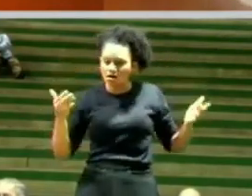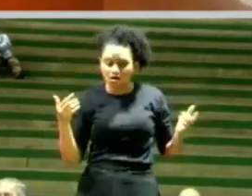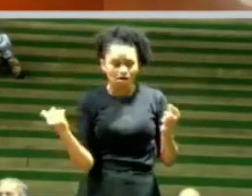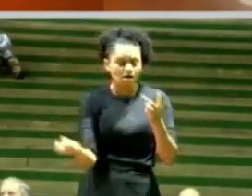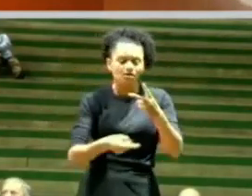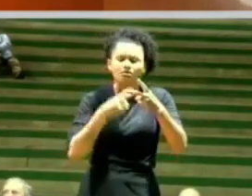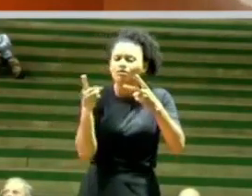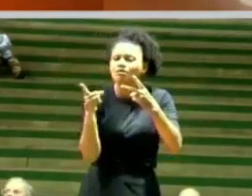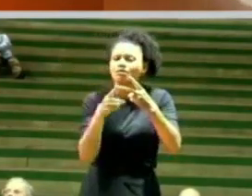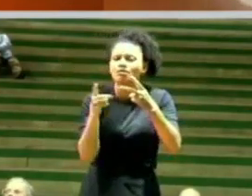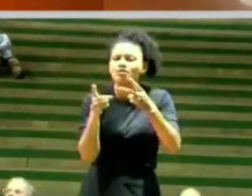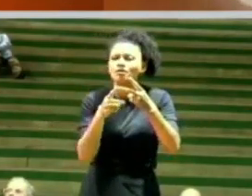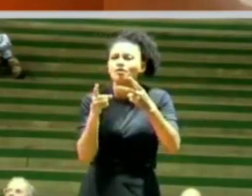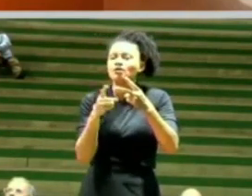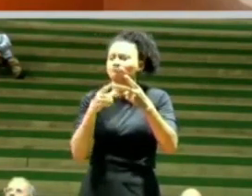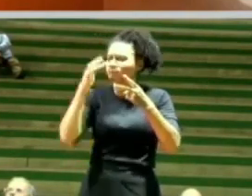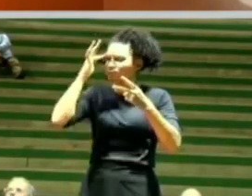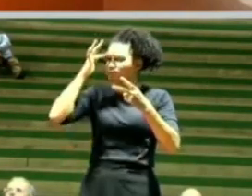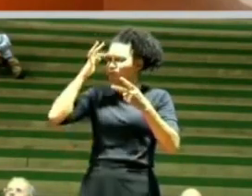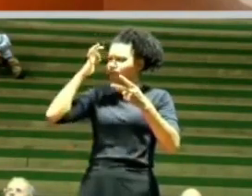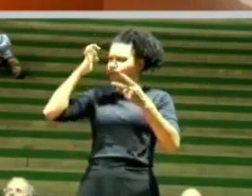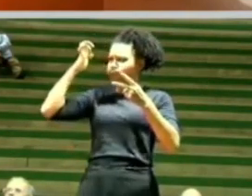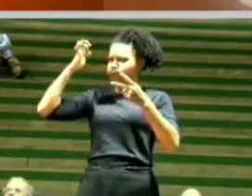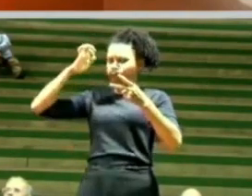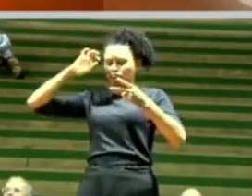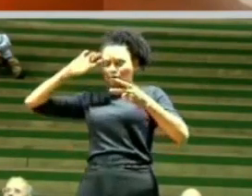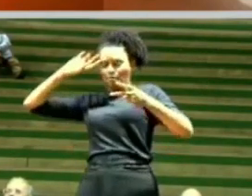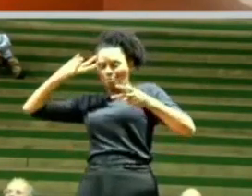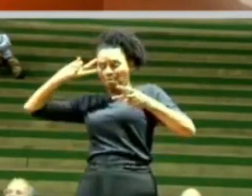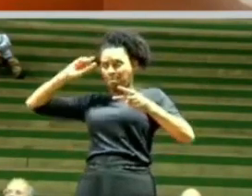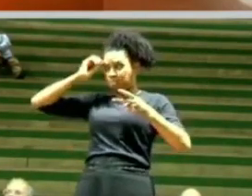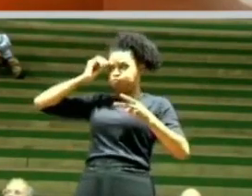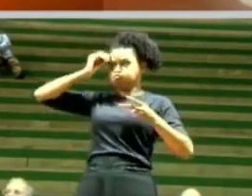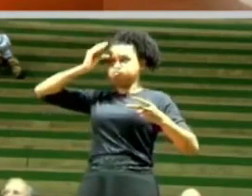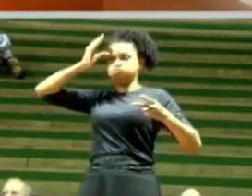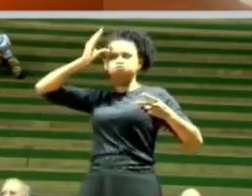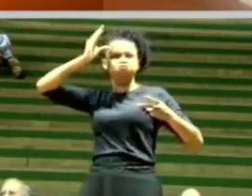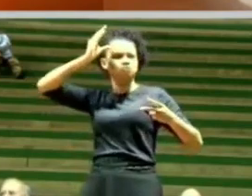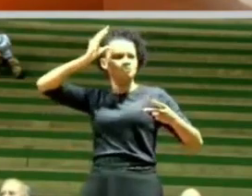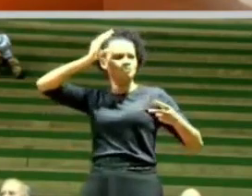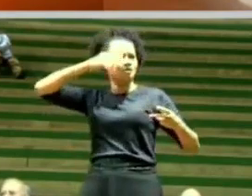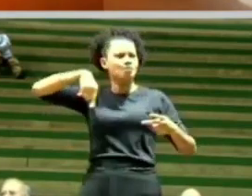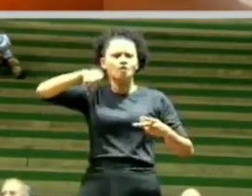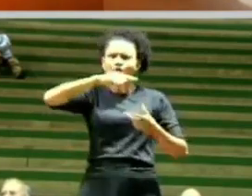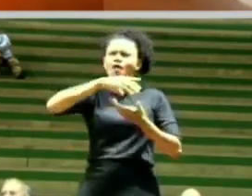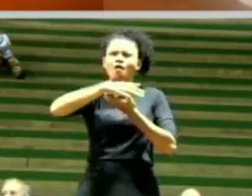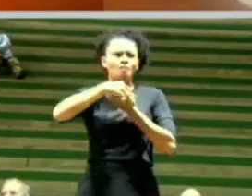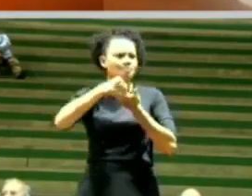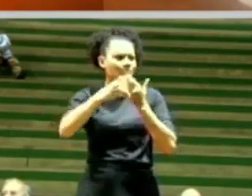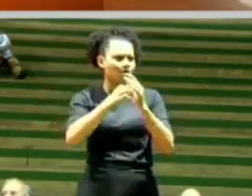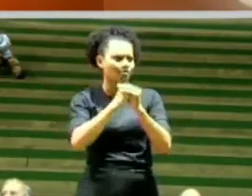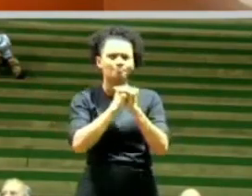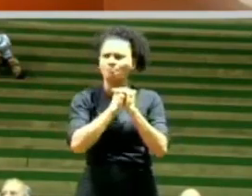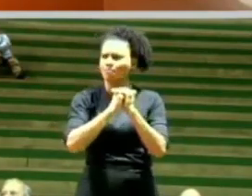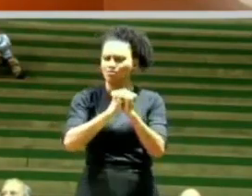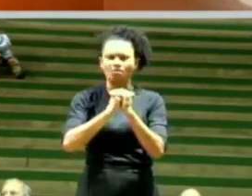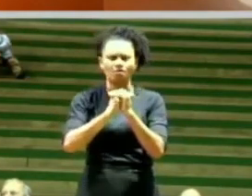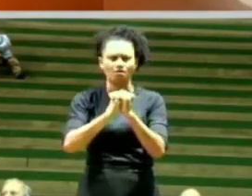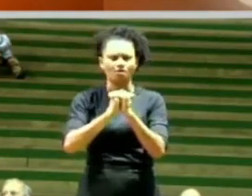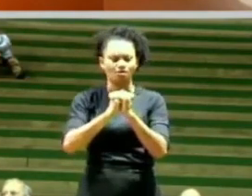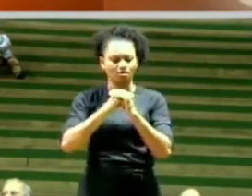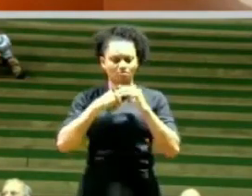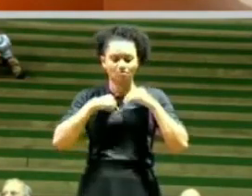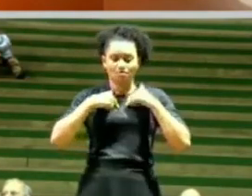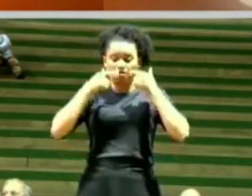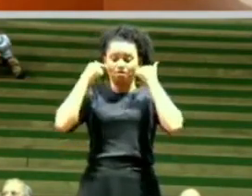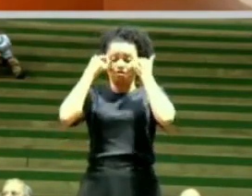tem a sua fé renovada. Quem me ouve aqui, diga amém. Quando ele tem os